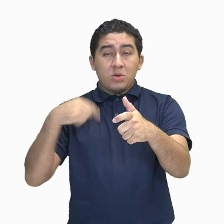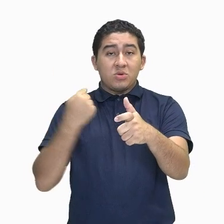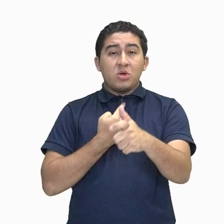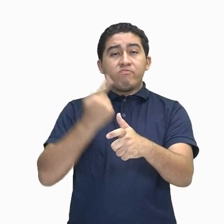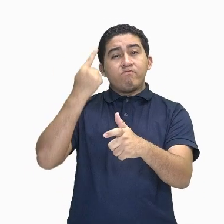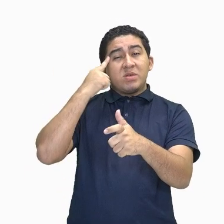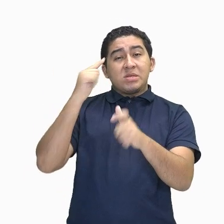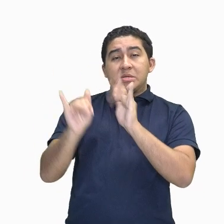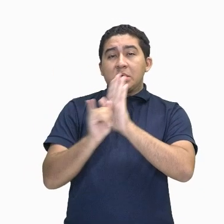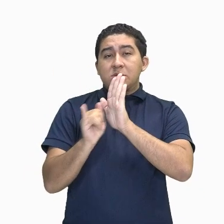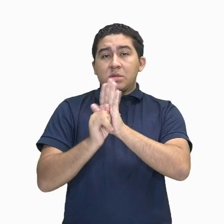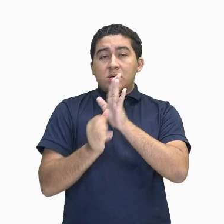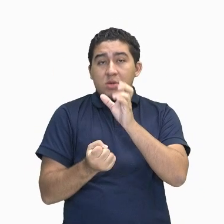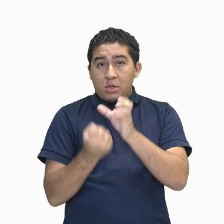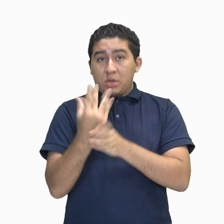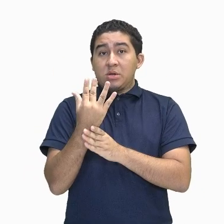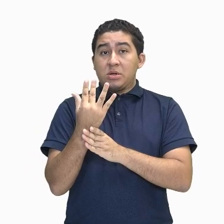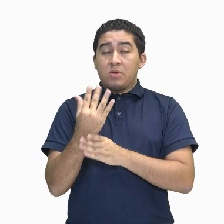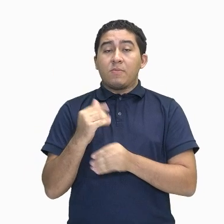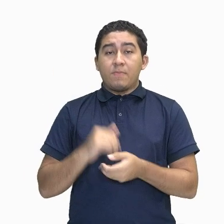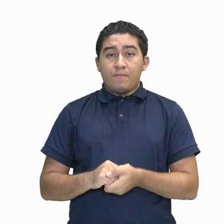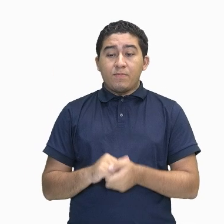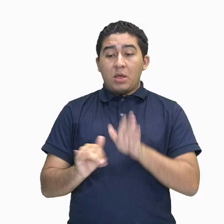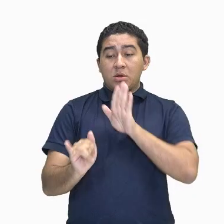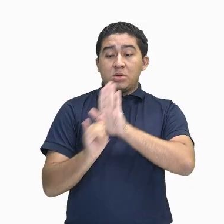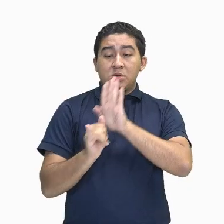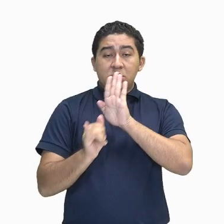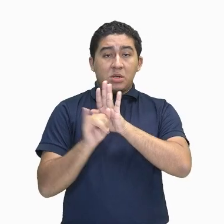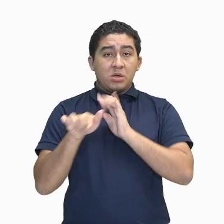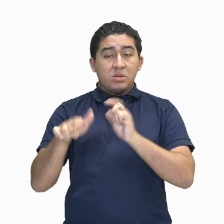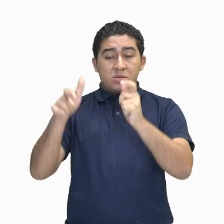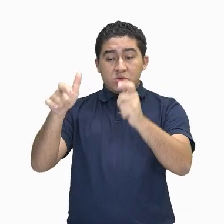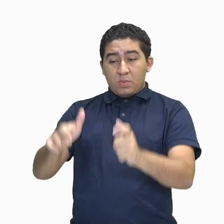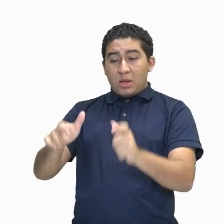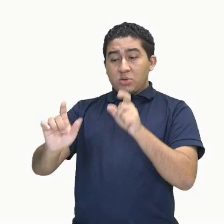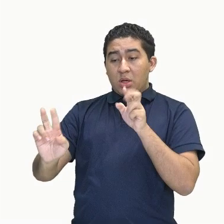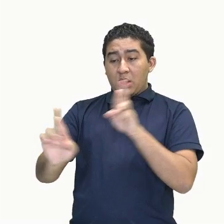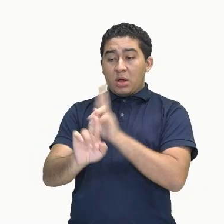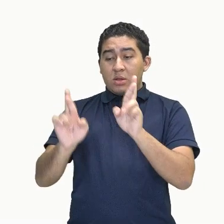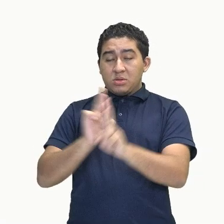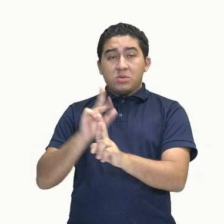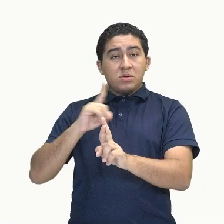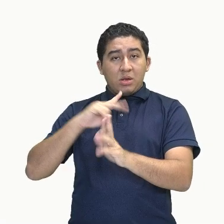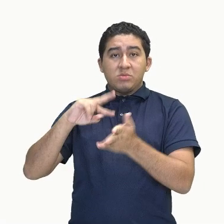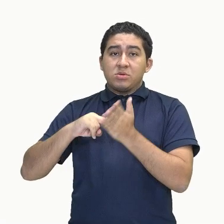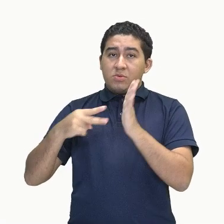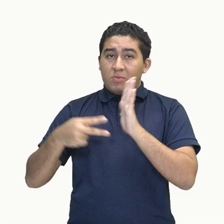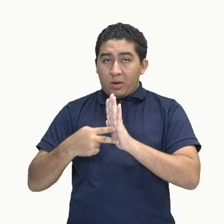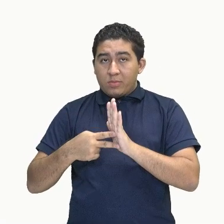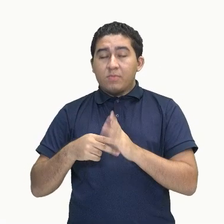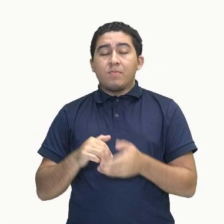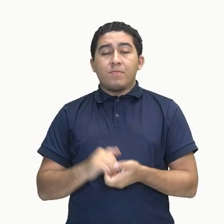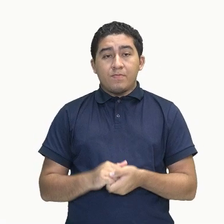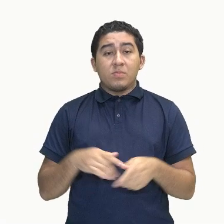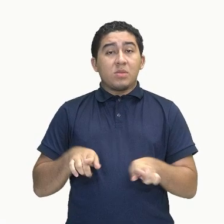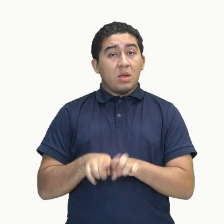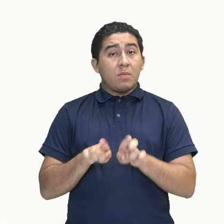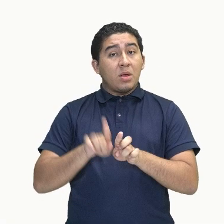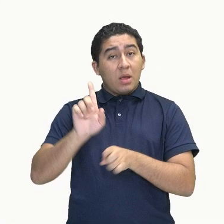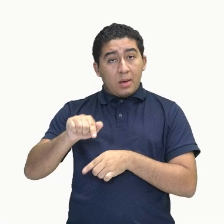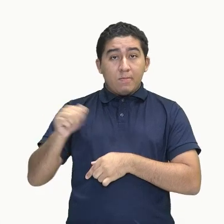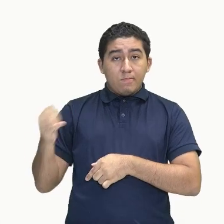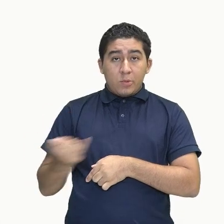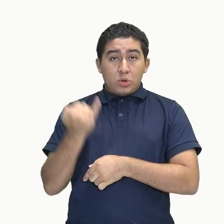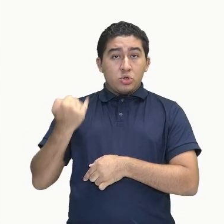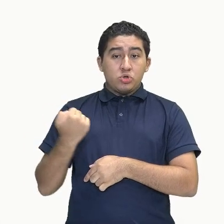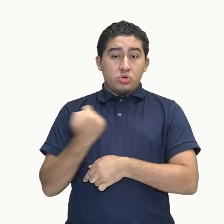ou seja, ela possui aí o significado e possui importância, né, para